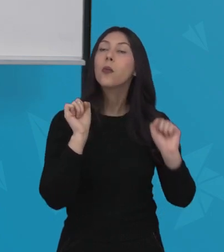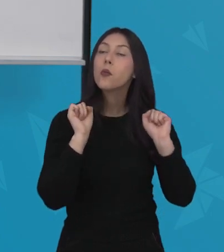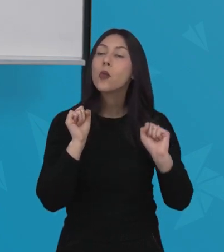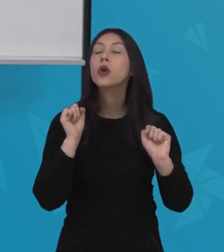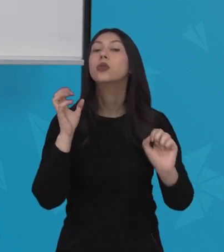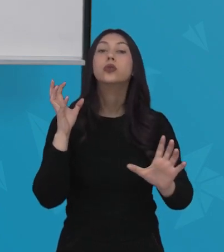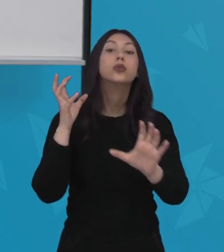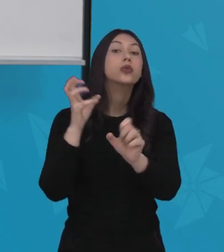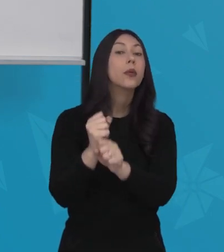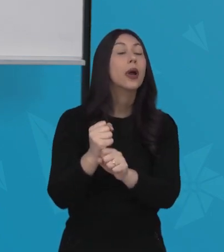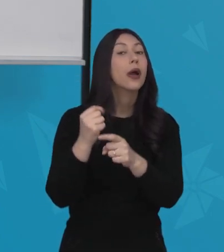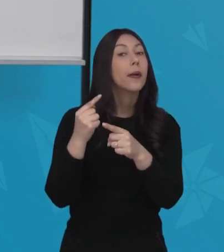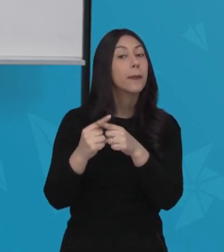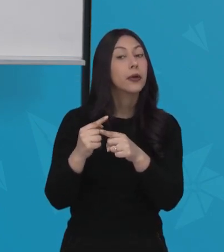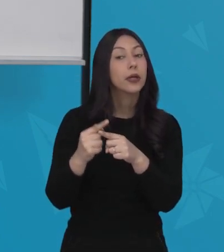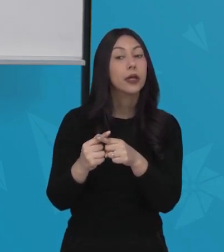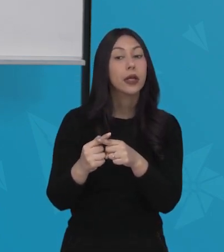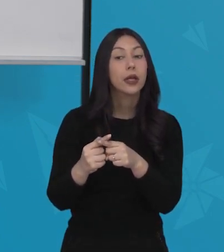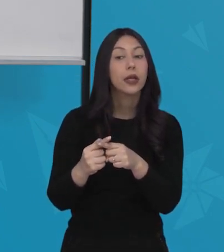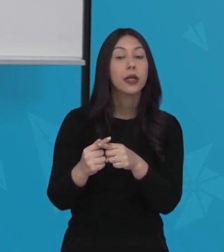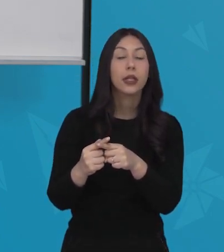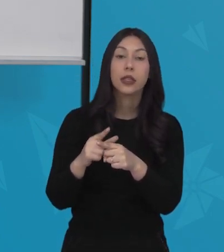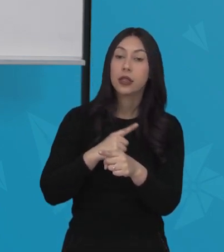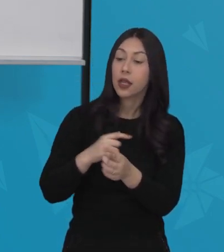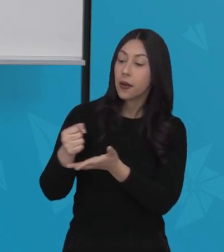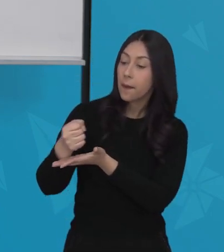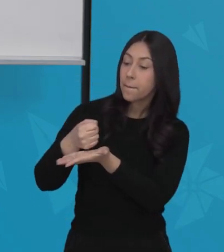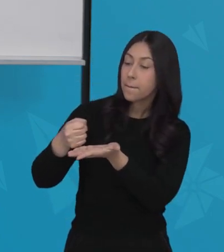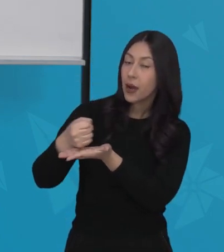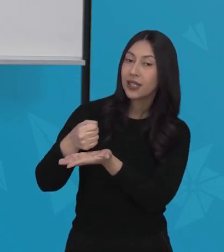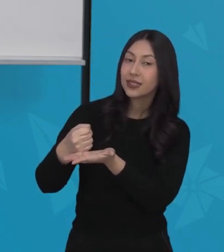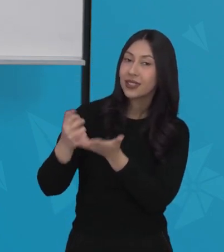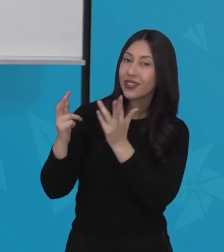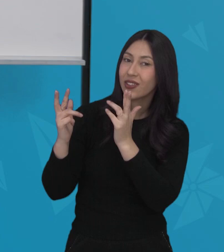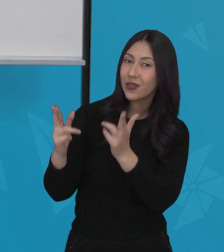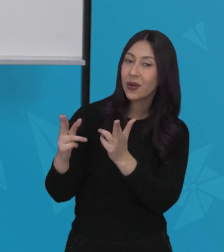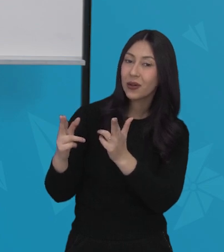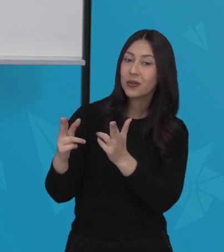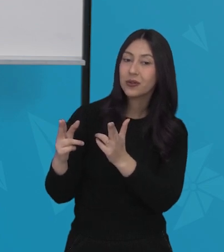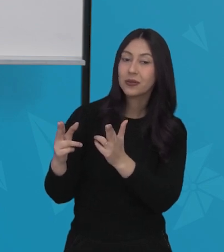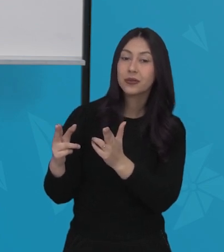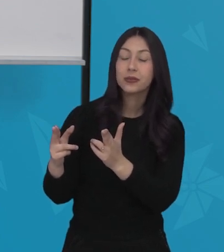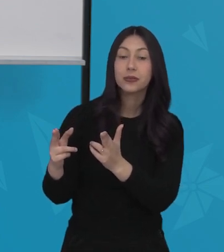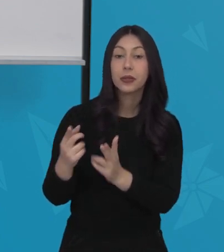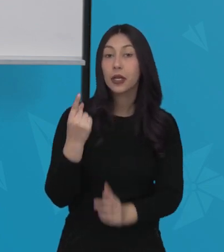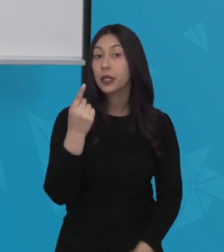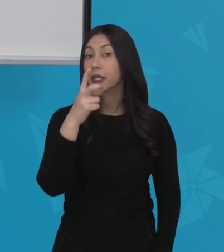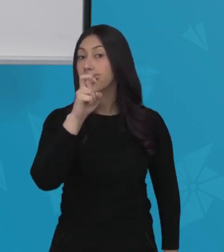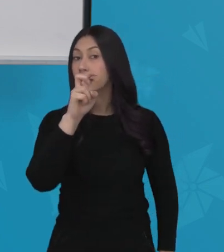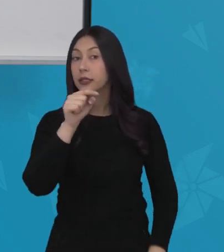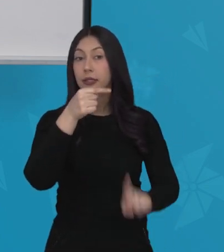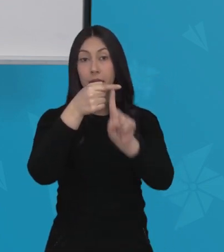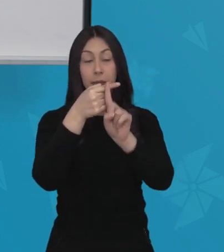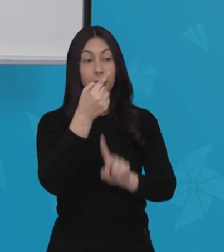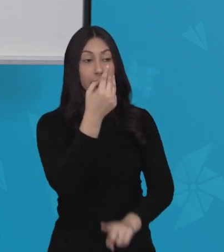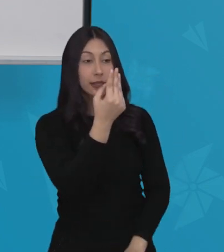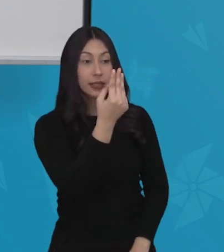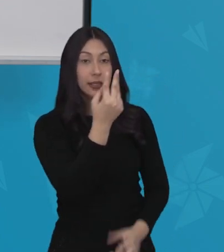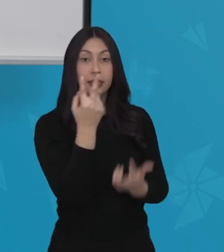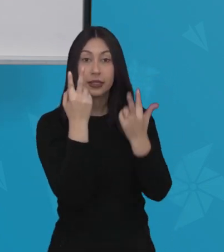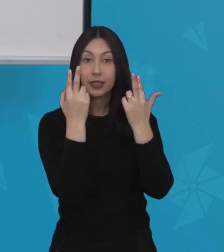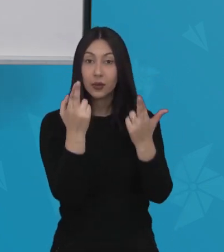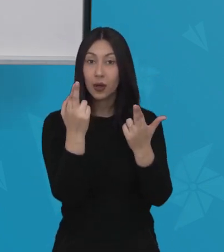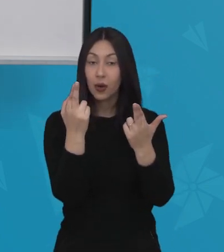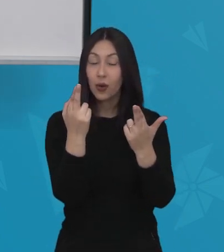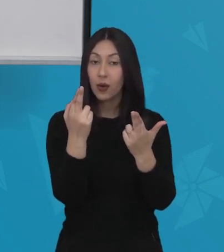somar direto, porque eles estão sob uma potência de base 10 de mesmo expoente. 15 mais 3 vai dar 18.